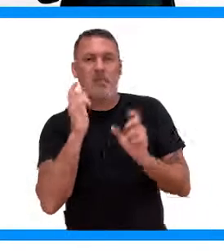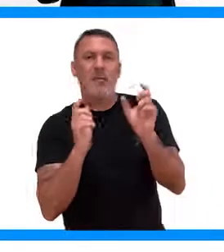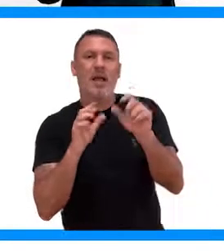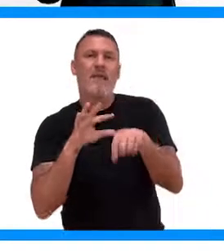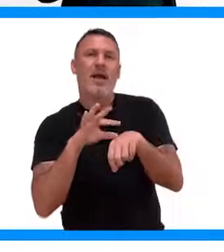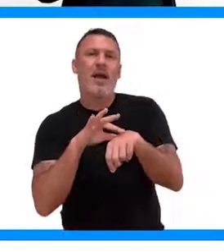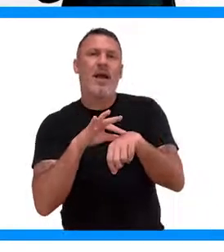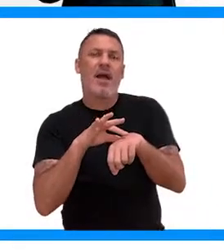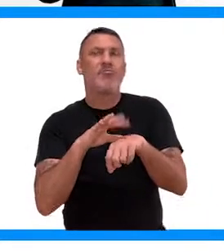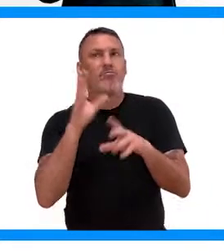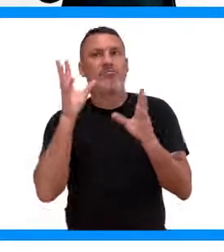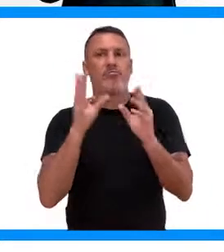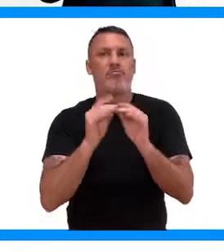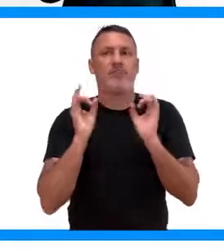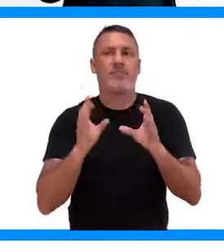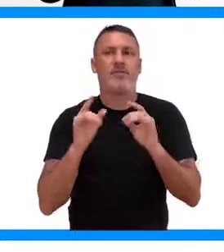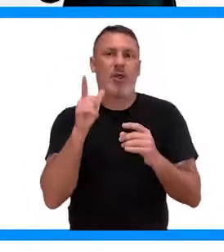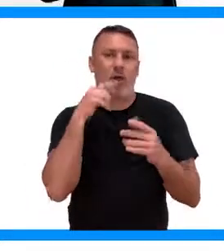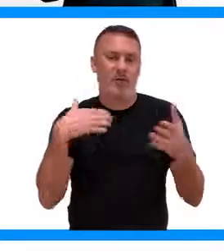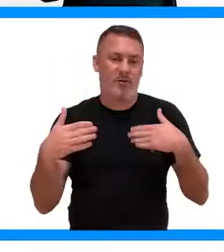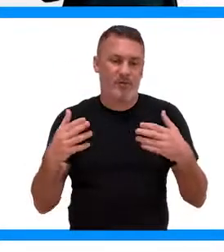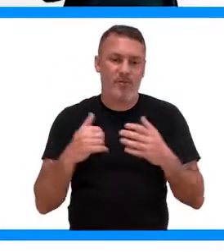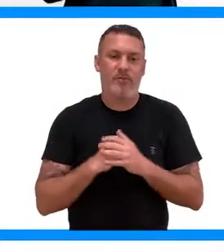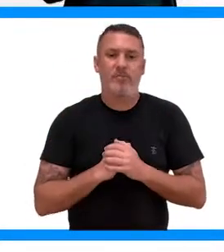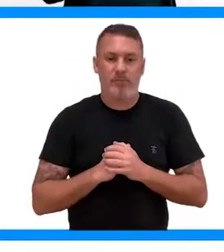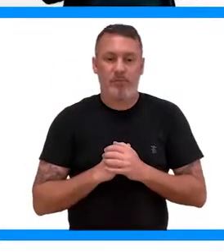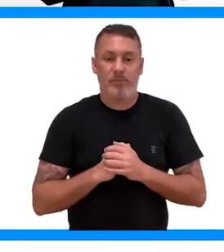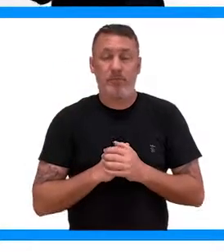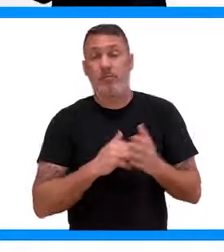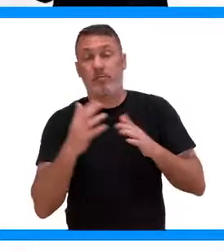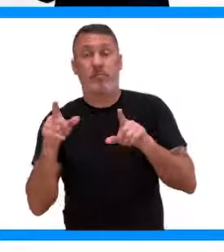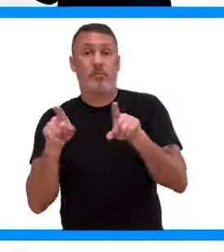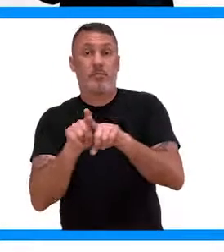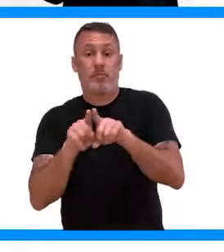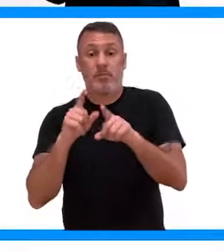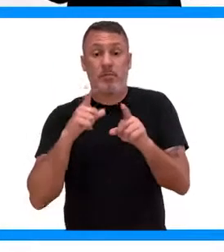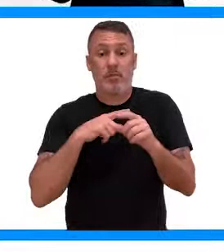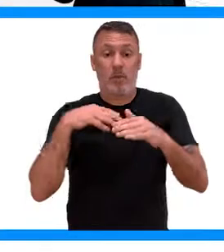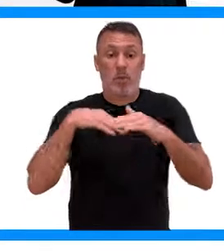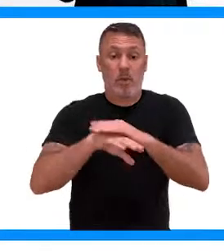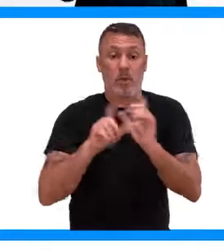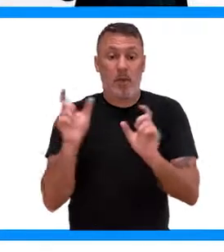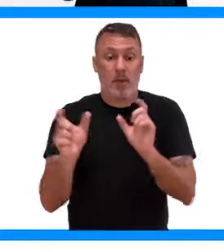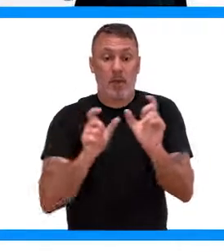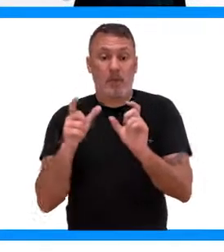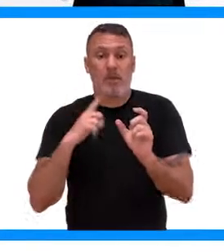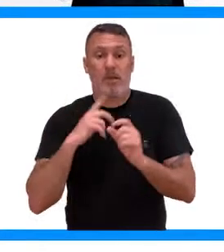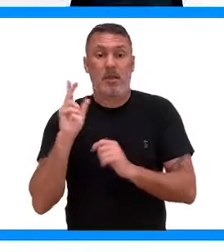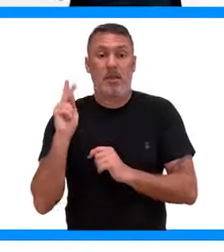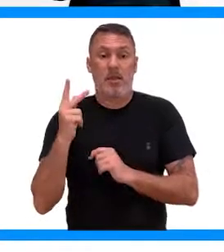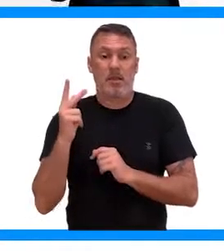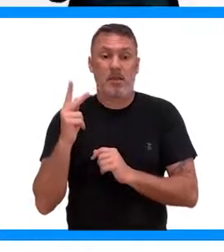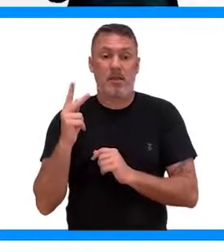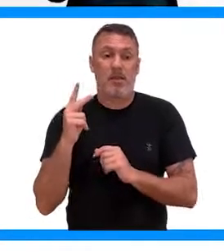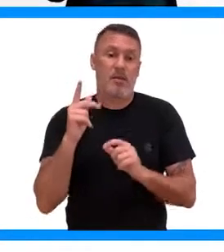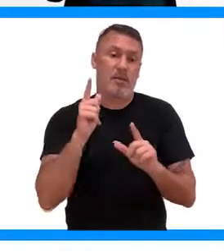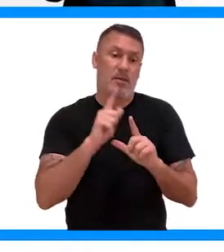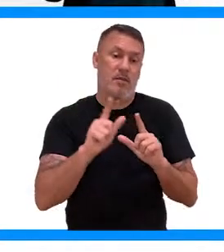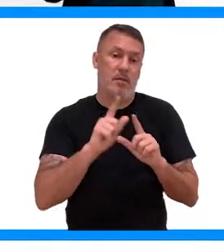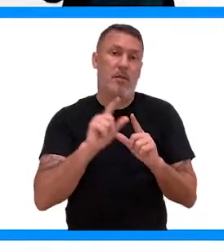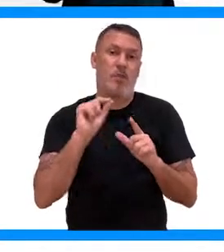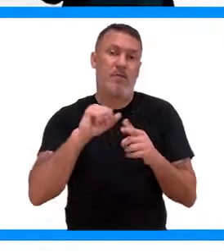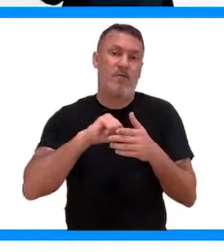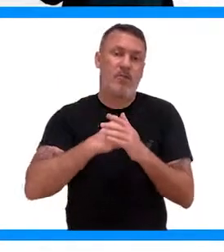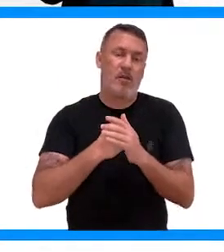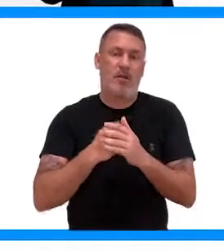pela palavra carne, né? Dá para a gente entender se tivesse num contexto. Conserva la T de las palavras que levam H entre